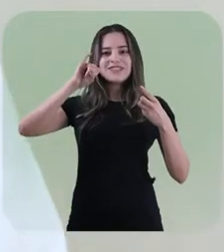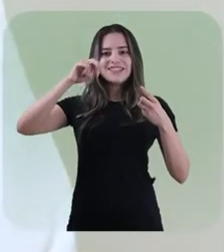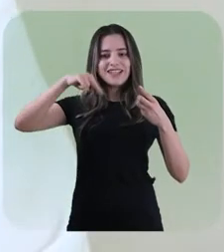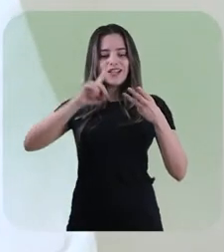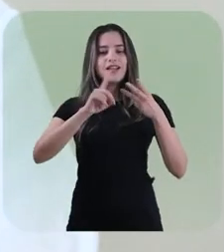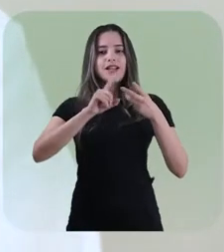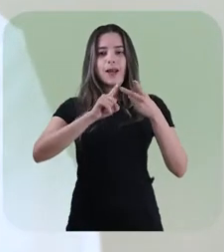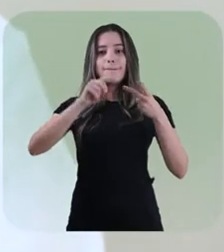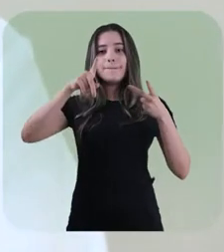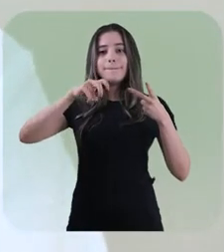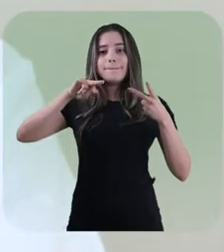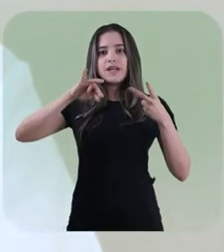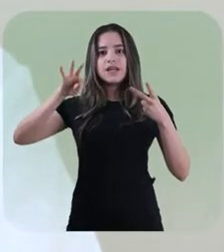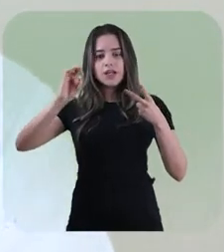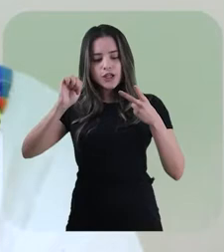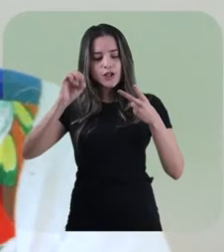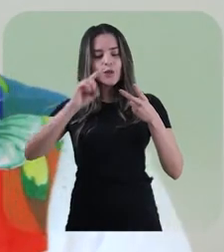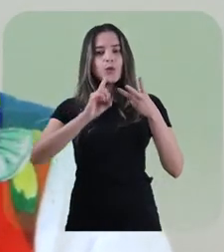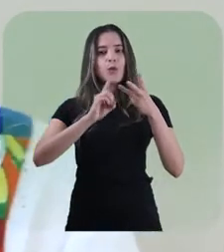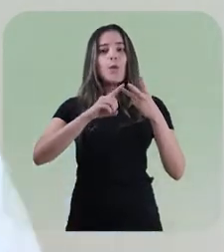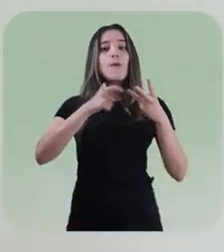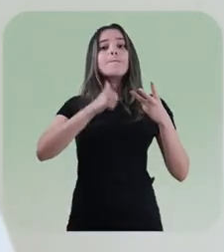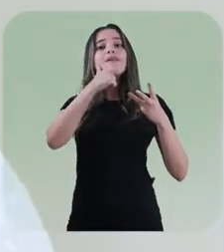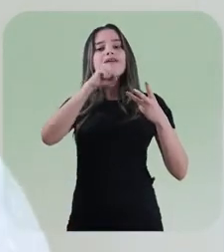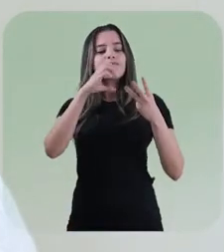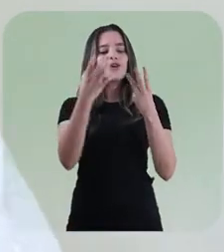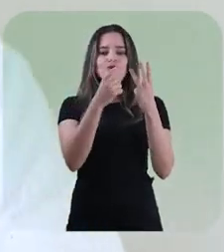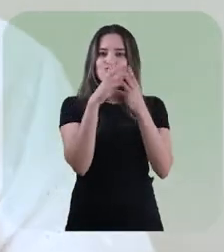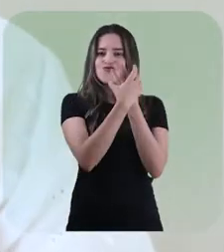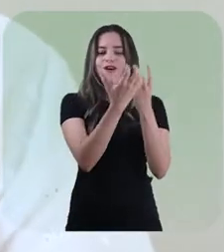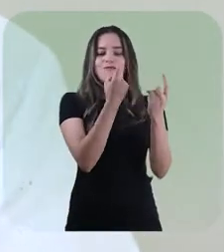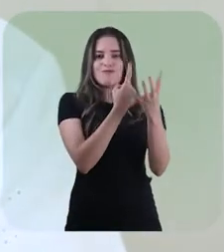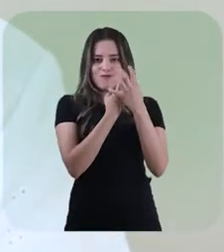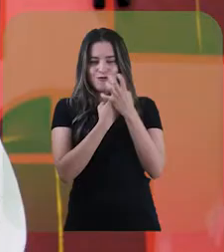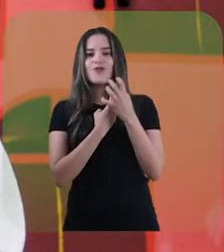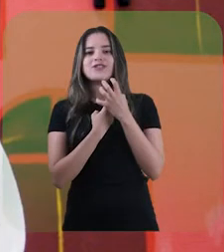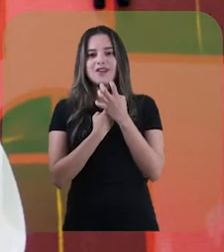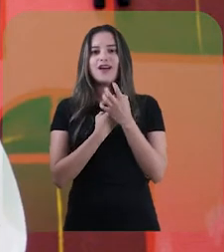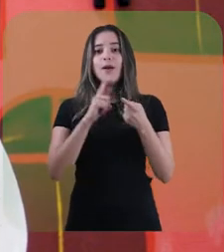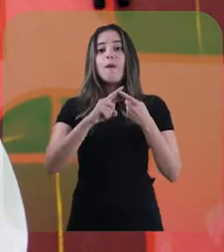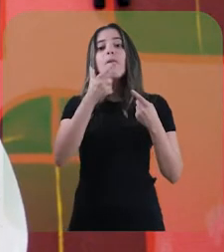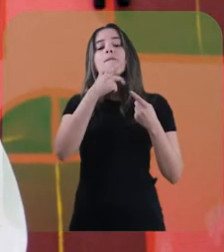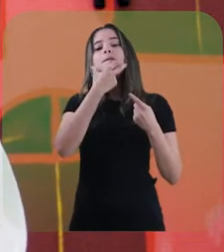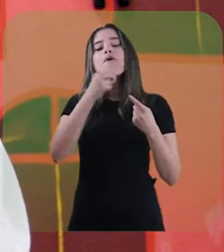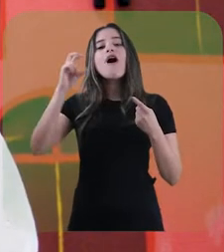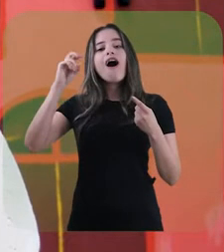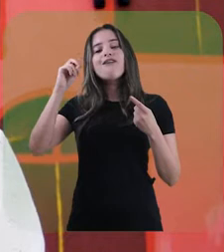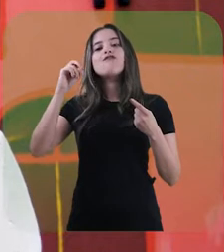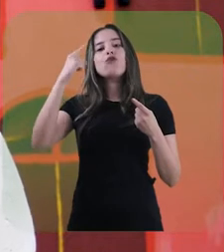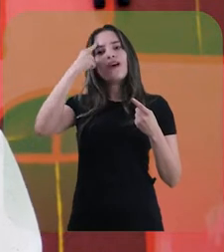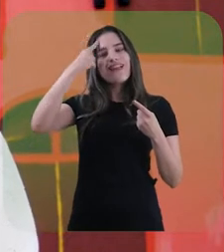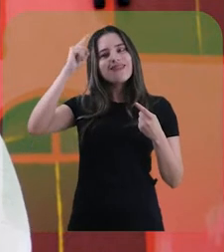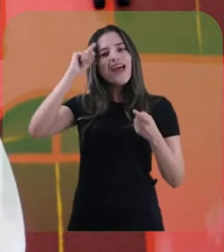trabalham muito trabalharam muito com um aspecto comemora meu avô com uma ideia de Escriba de escritor e minha avó como uma